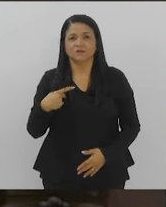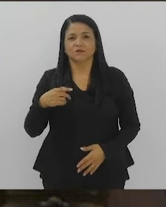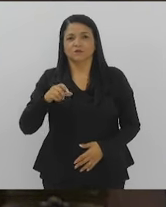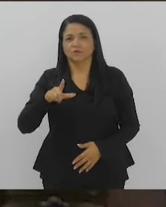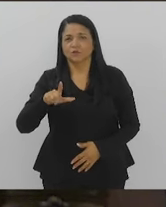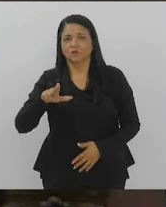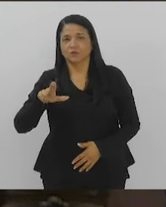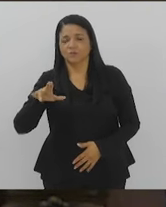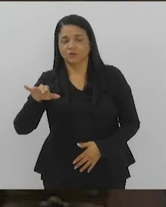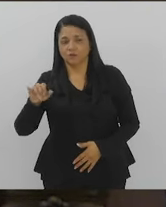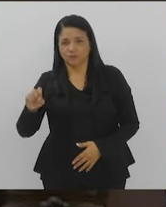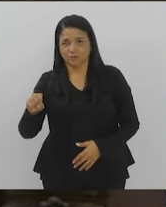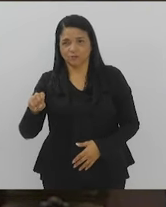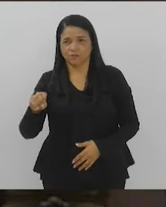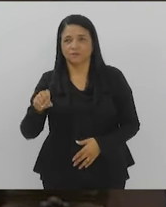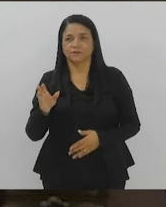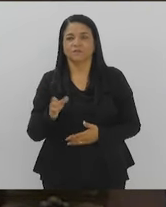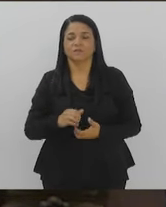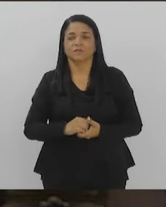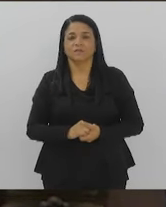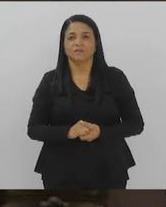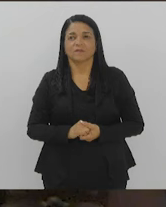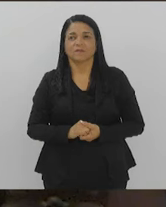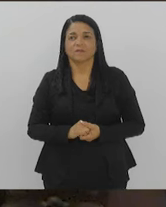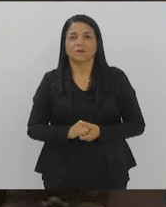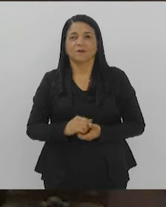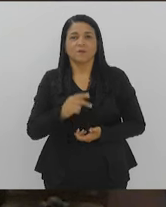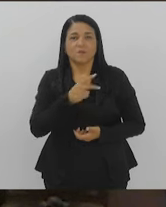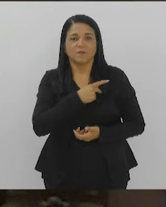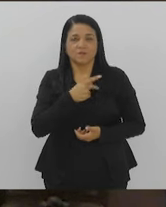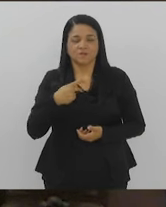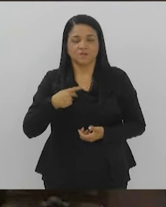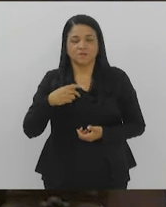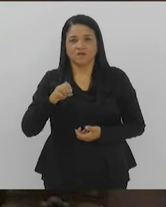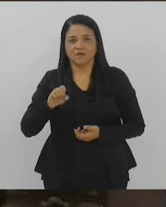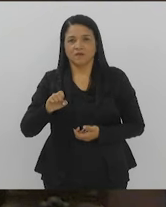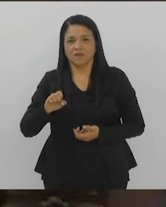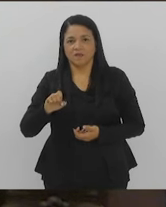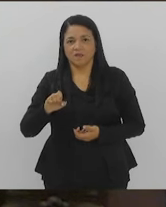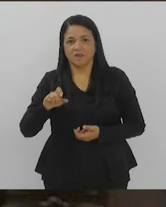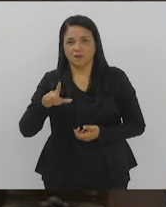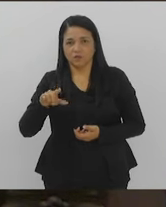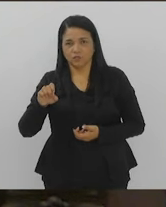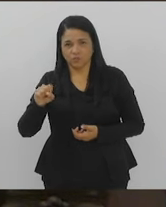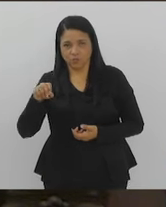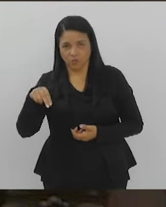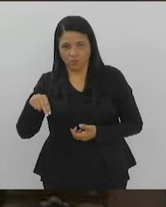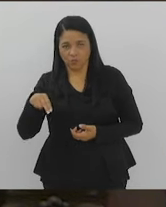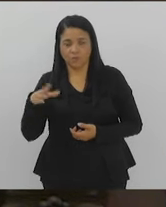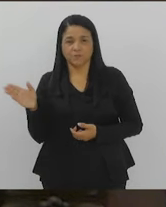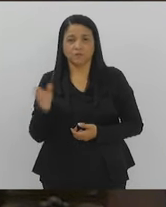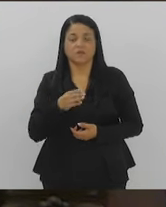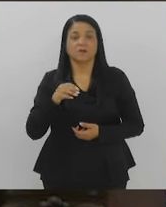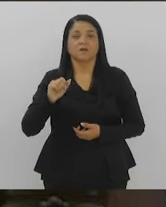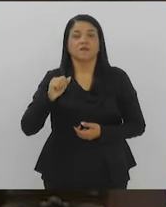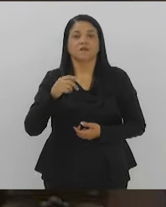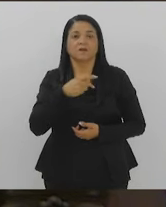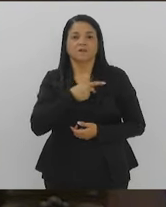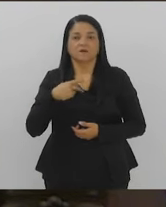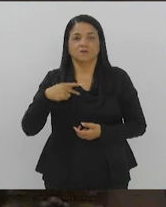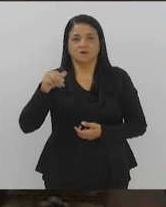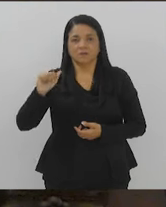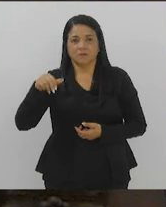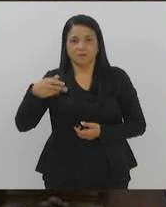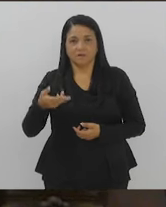Oi, Albert. Ao nosso pastor Nelson Nogueira. Ao pastor André Câmara.